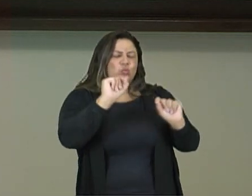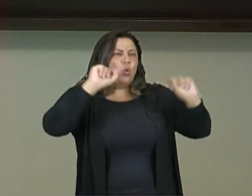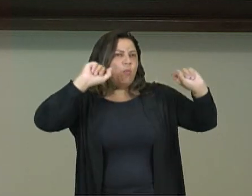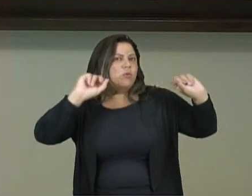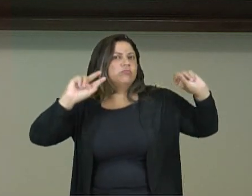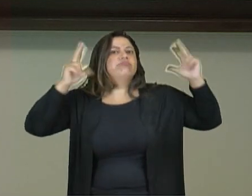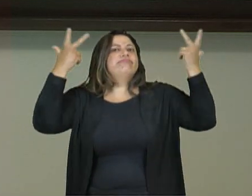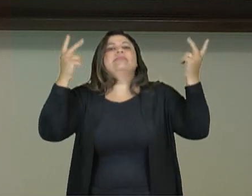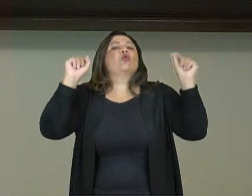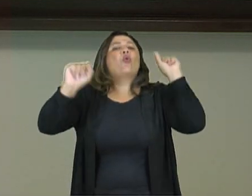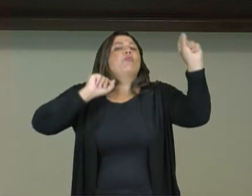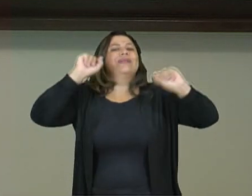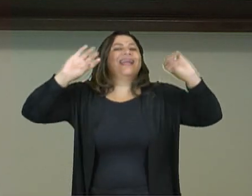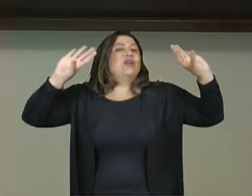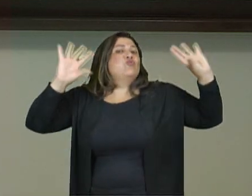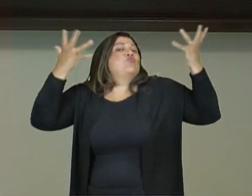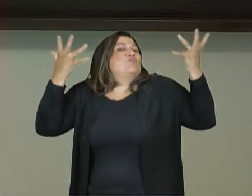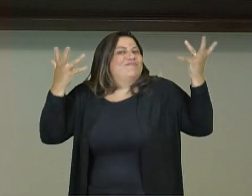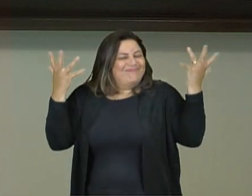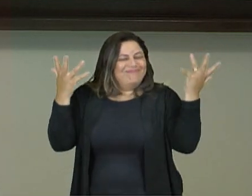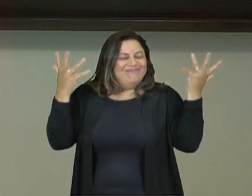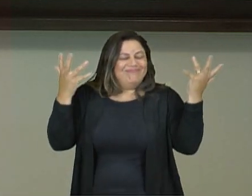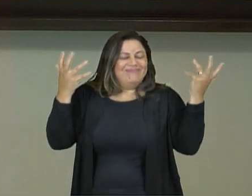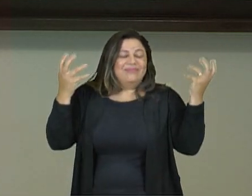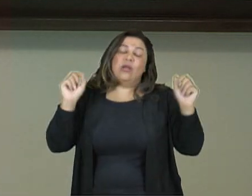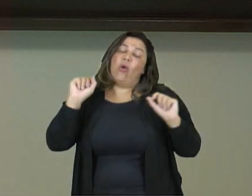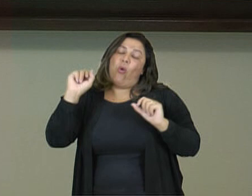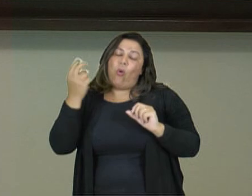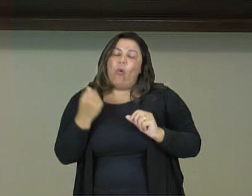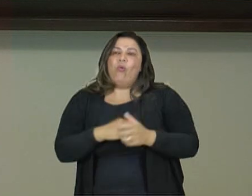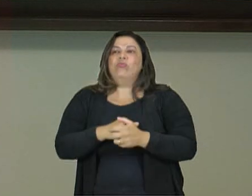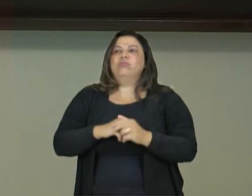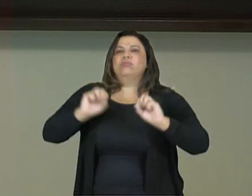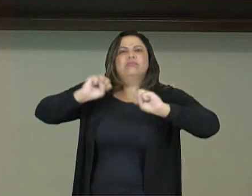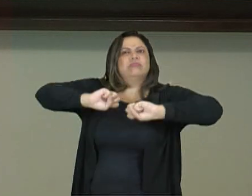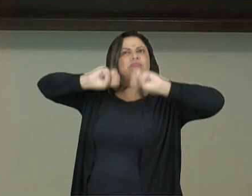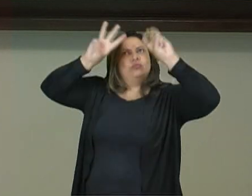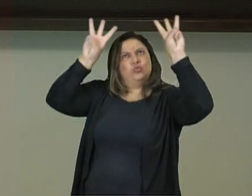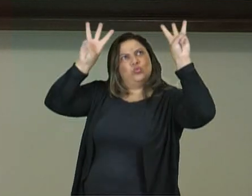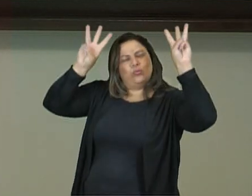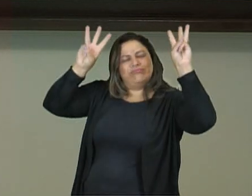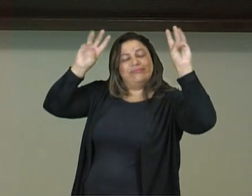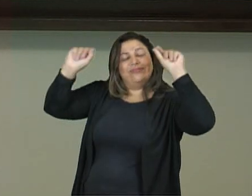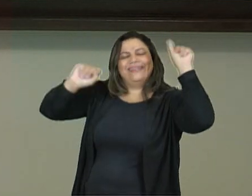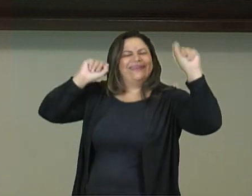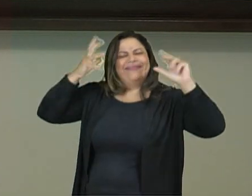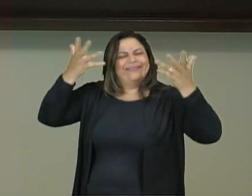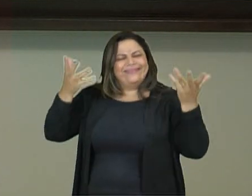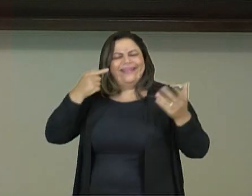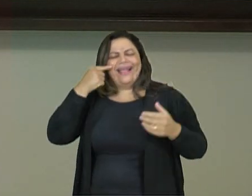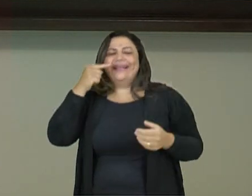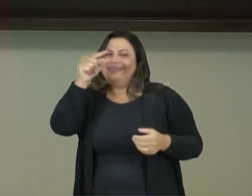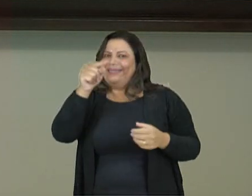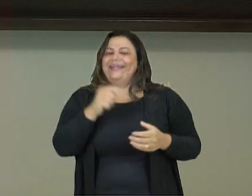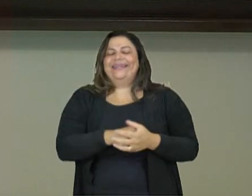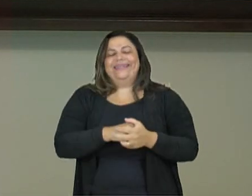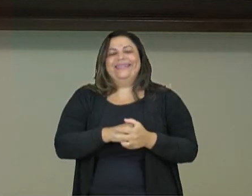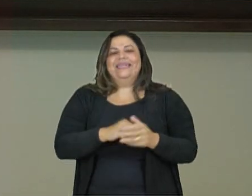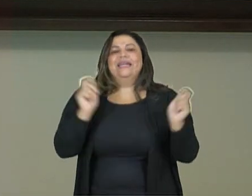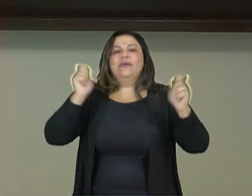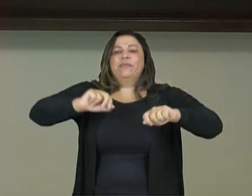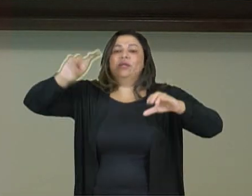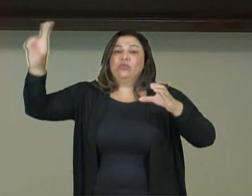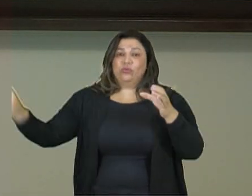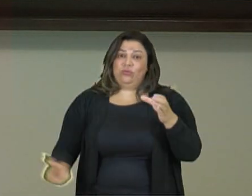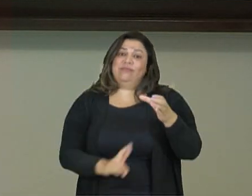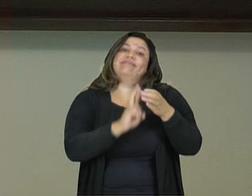vai a algum teatro, né, e vai assistir a um espetáculo de dança. E isso ganha bastante força ali no período renascentista, em que